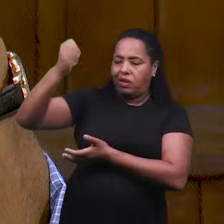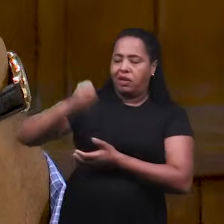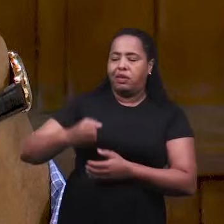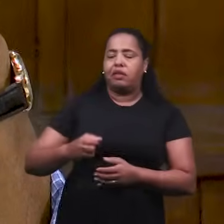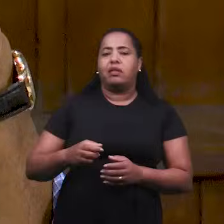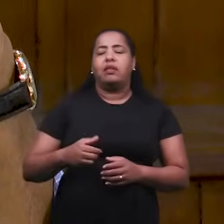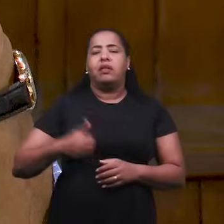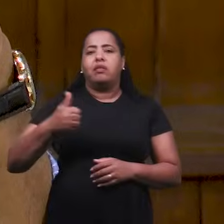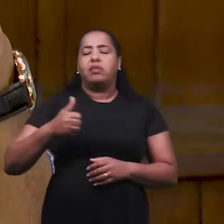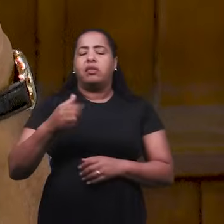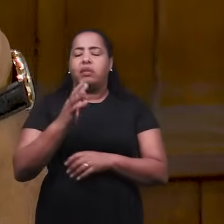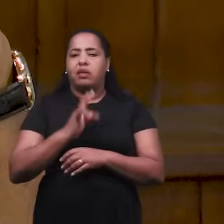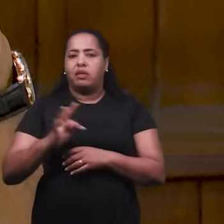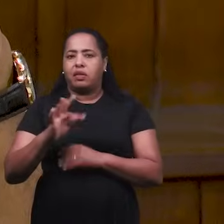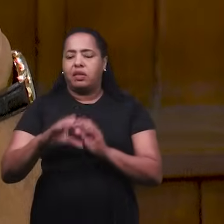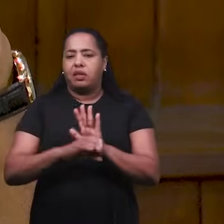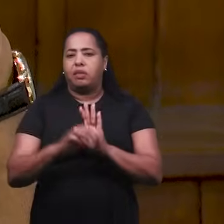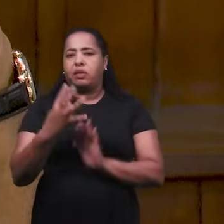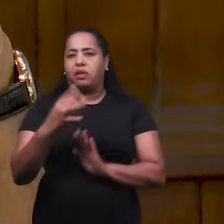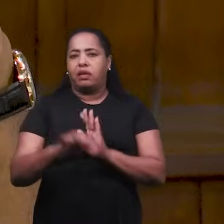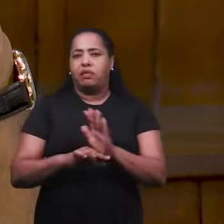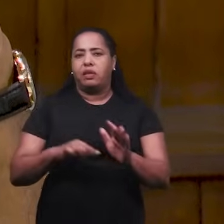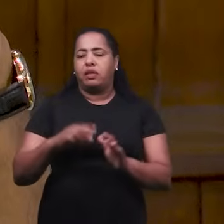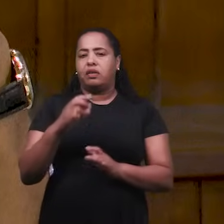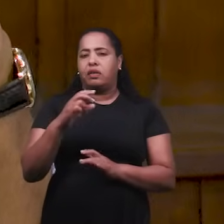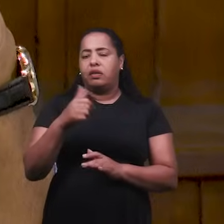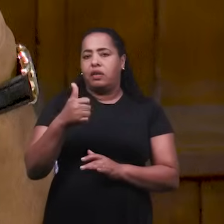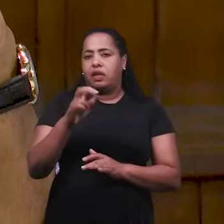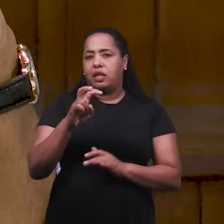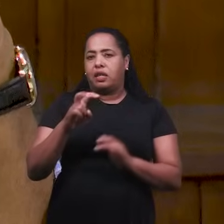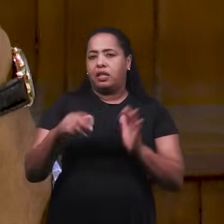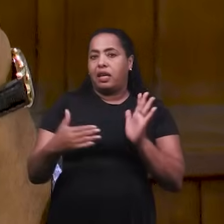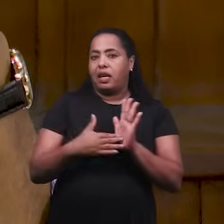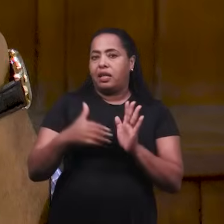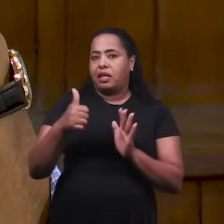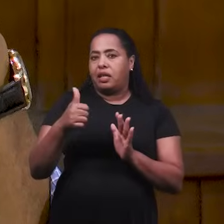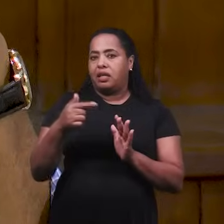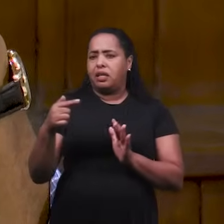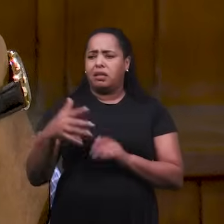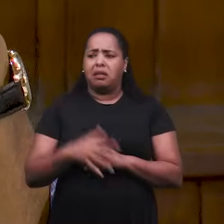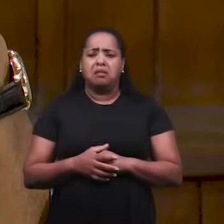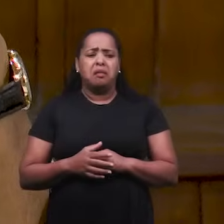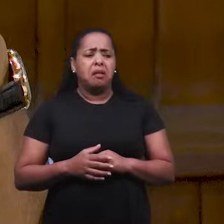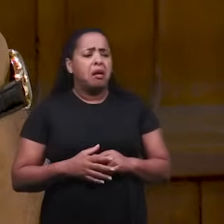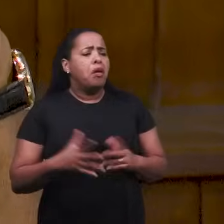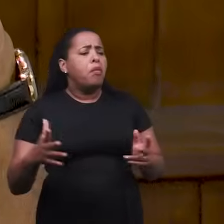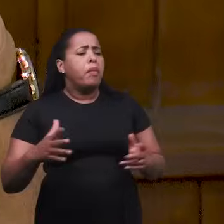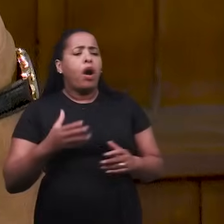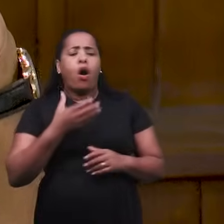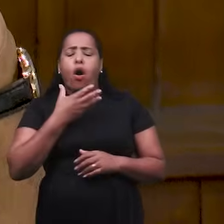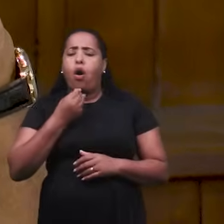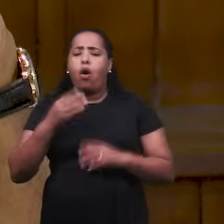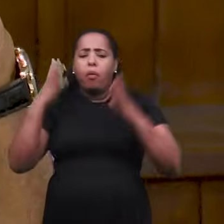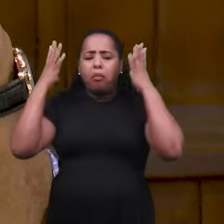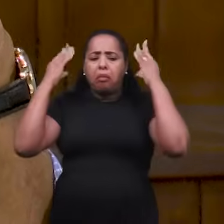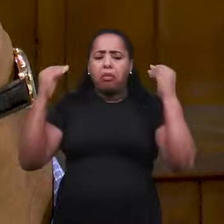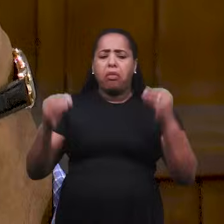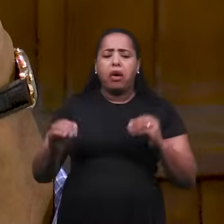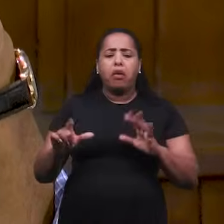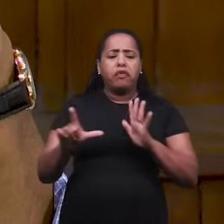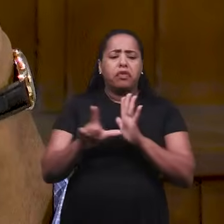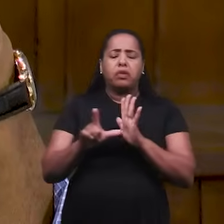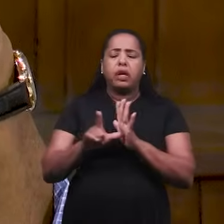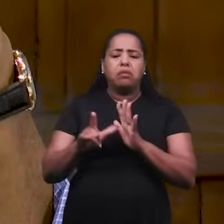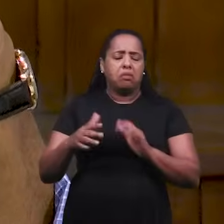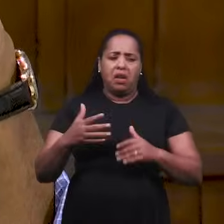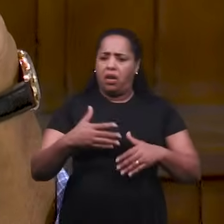4, 15 a 17. Aí, alguns desses vêm falar o seguinte, mas Calvino, Lutero, não tem nada a ver com Calvino e Lutero.